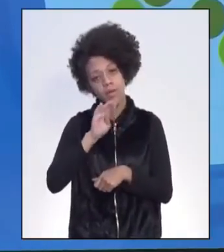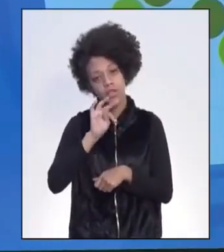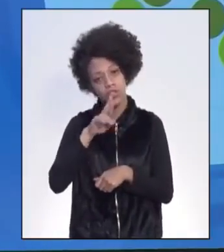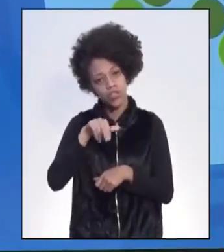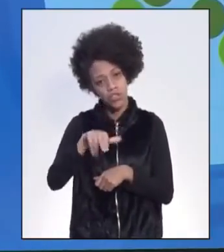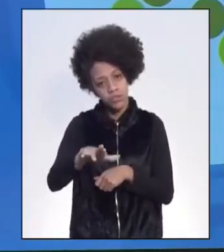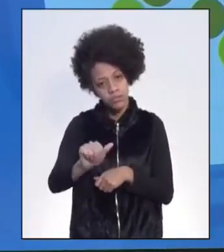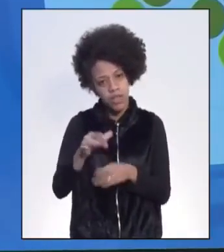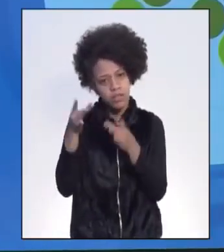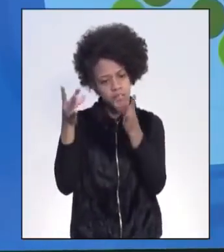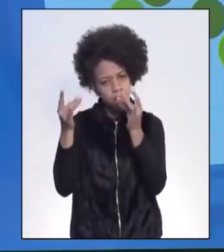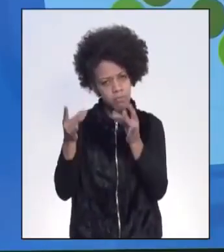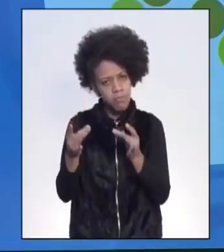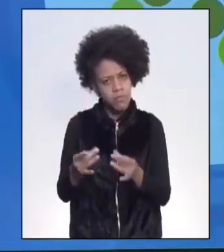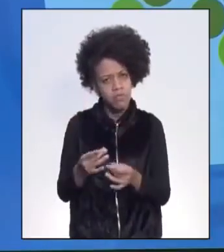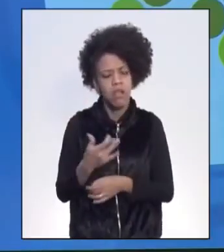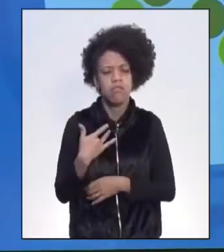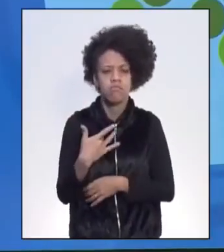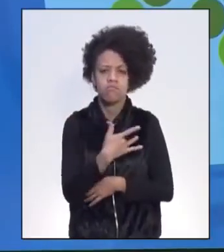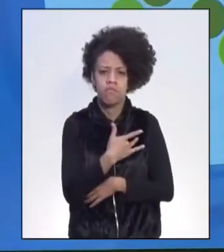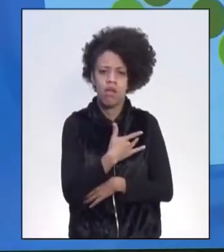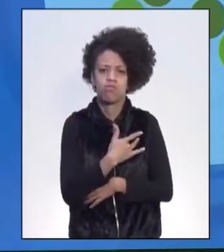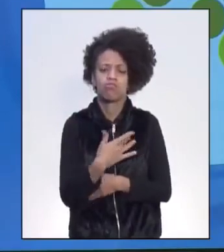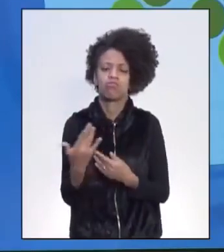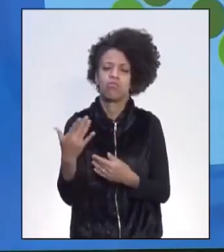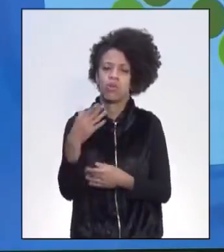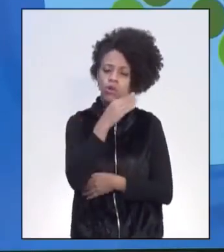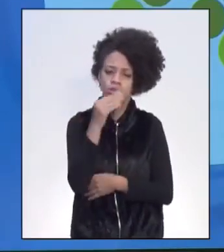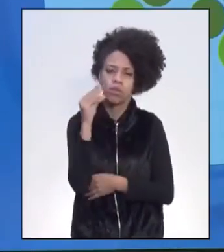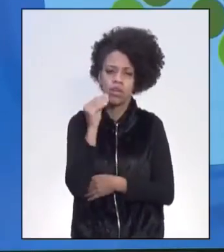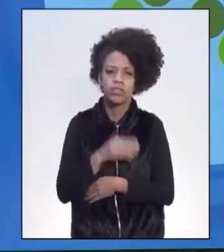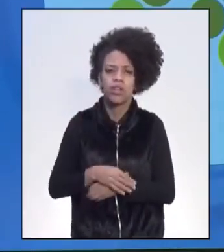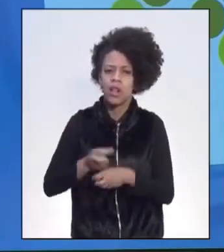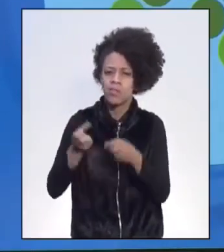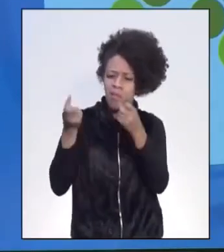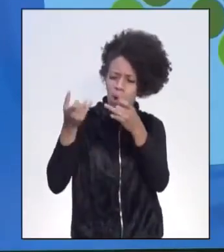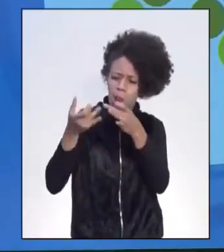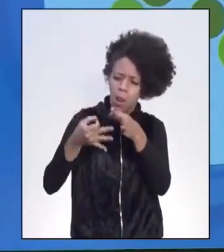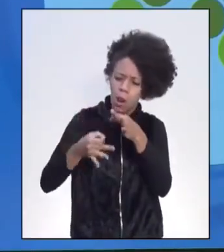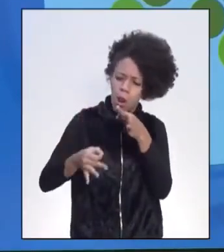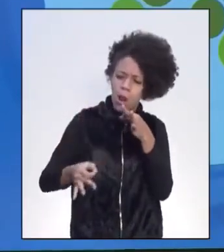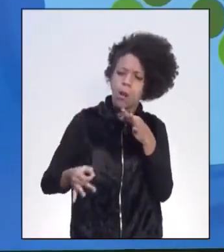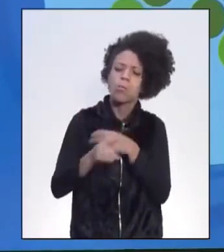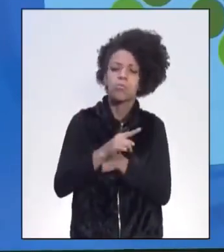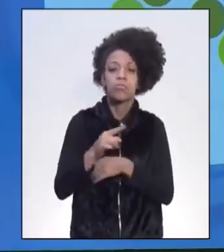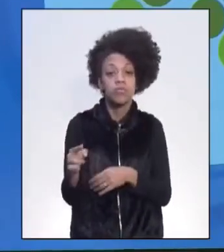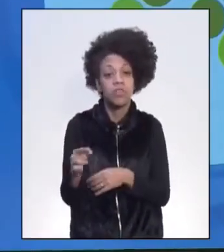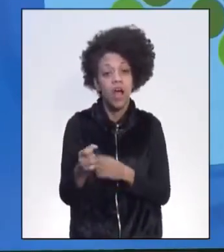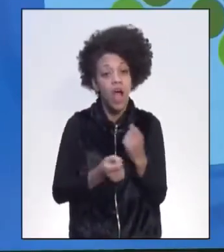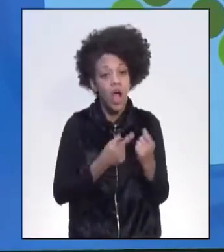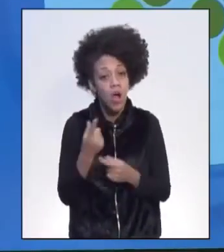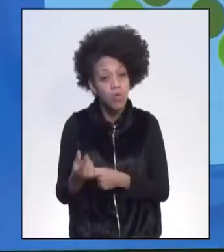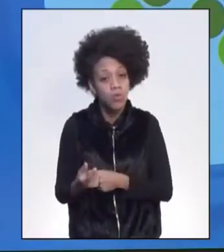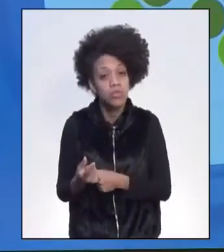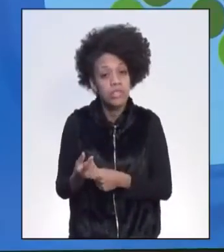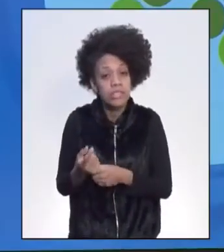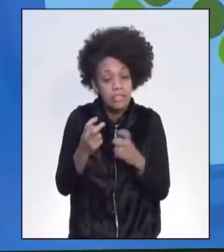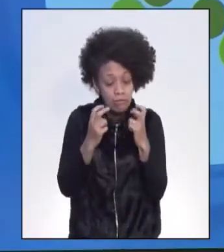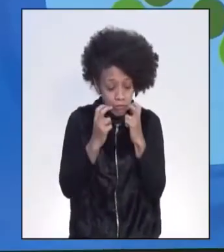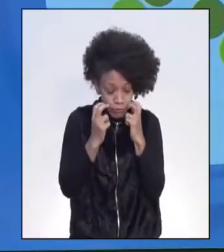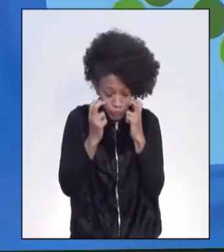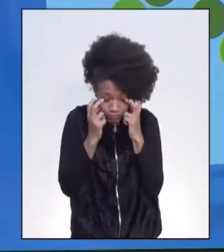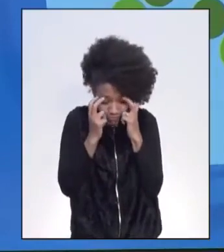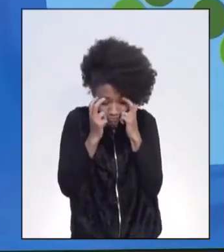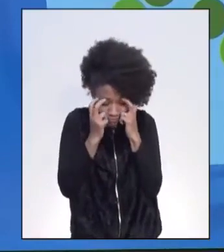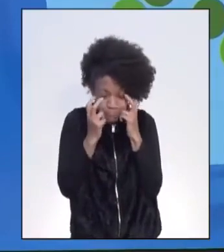né? Ela é especialista em saúde do adolescente, então ela falou bastante coisa para vocês. Alguns eu vi lá no chat ficaram